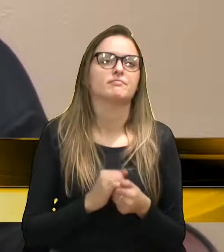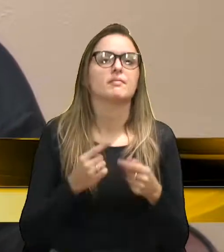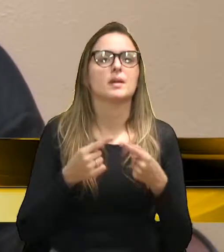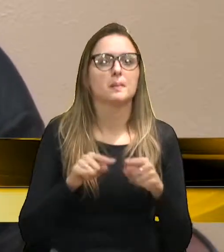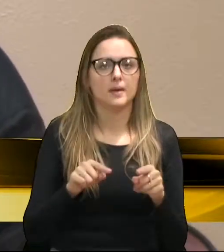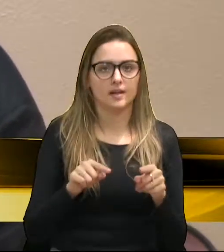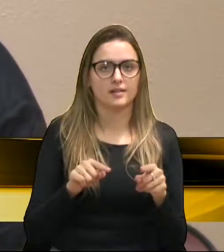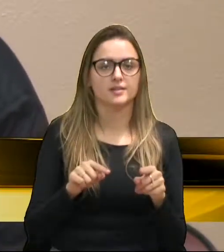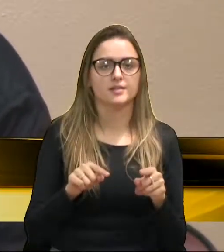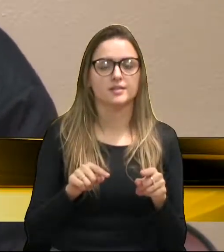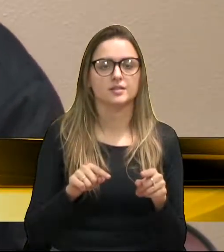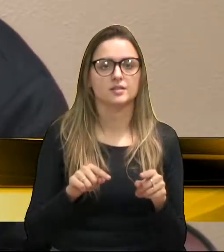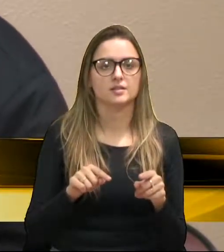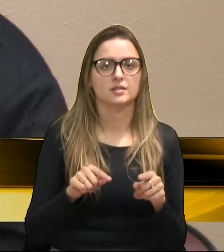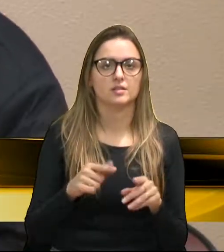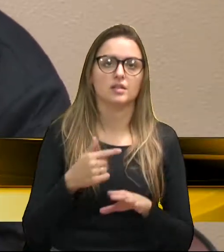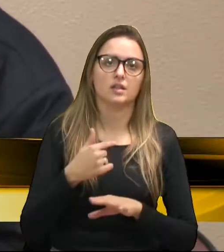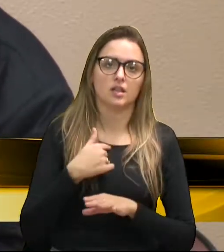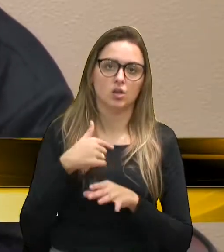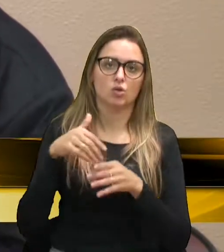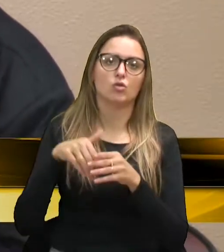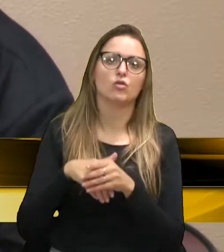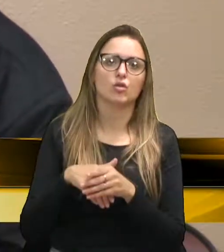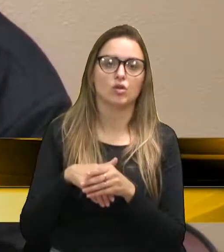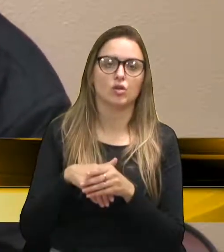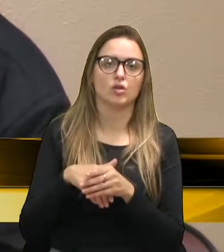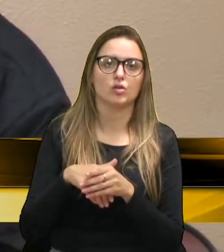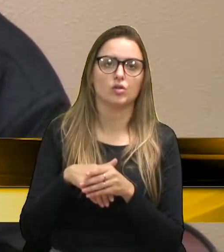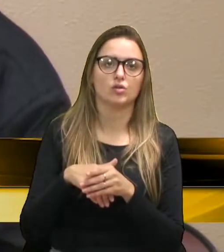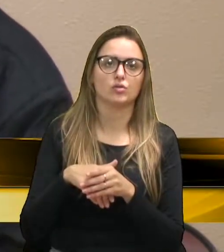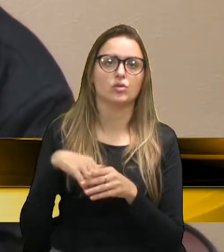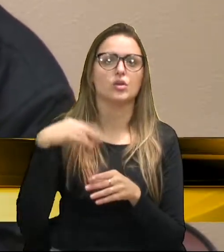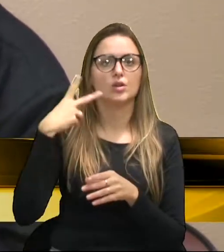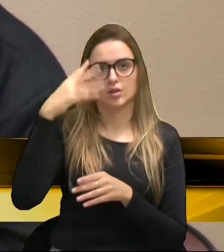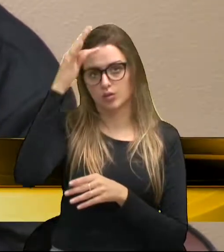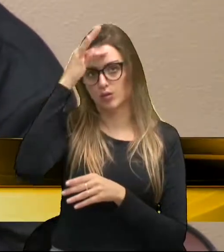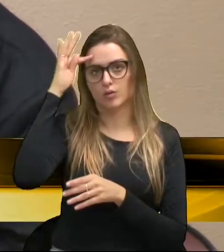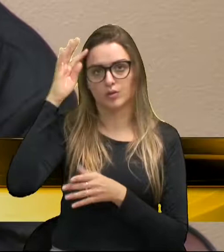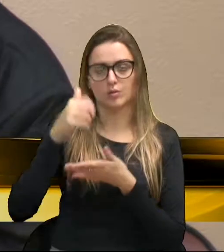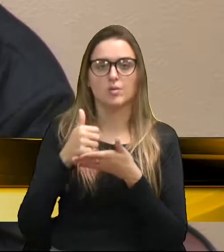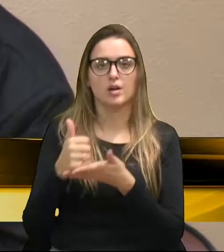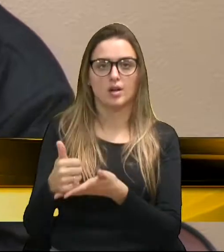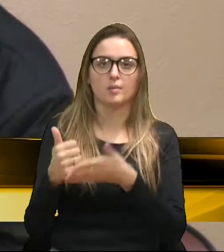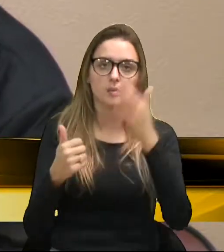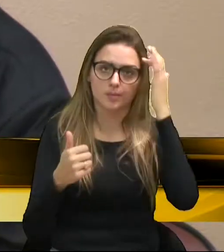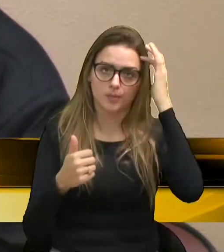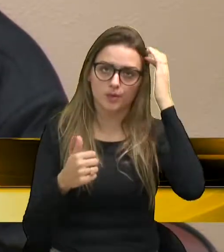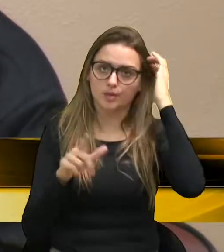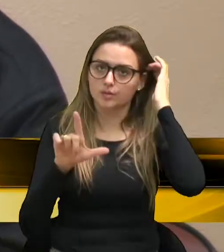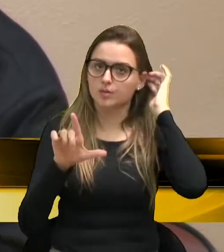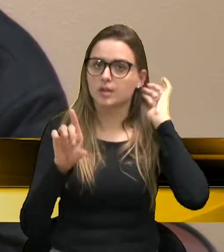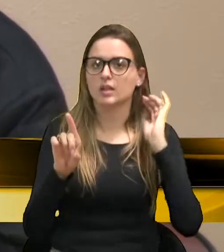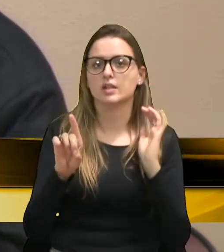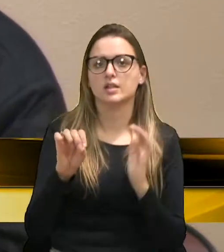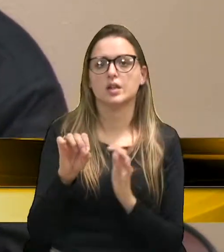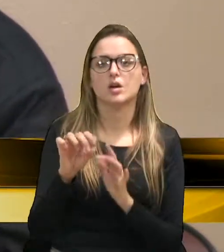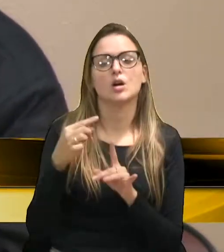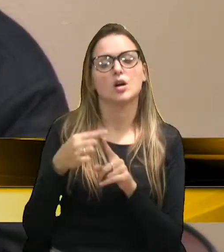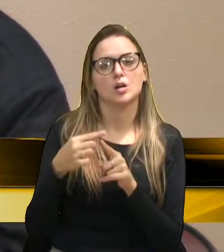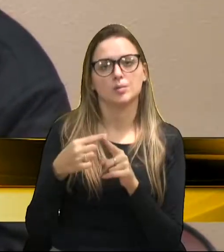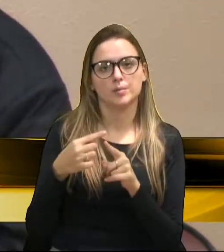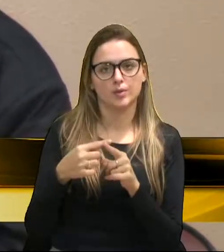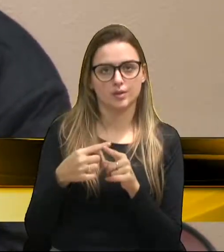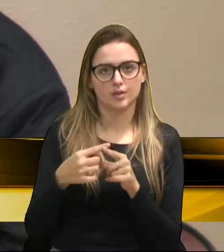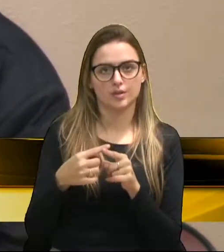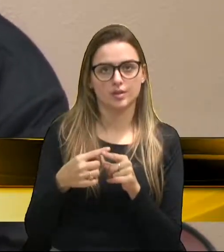assim, nós estarei votando, vereador Toigo, favorável à LDO, por entender que